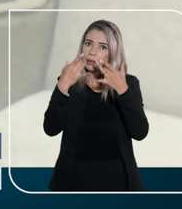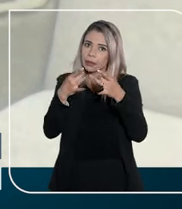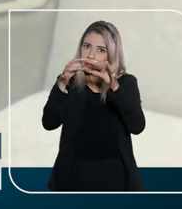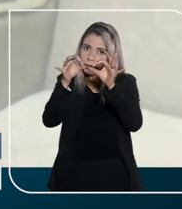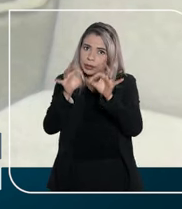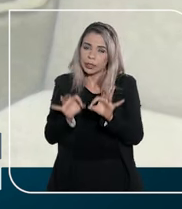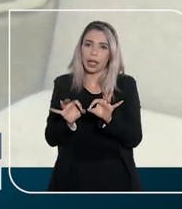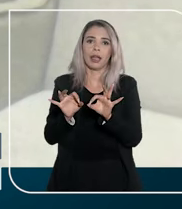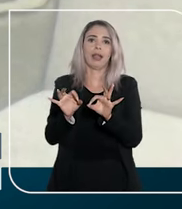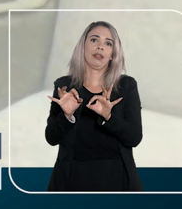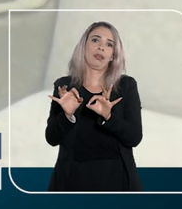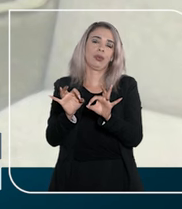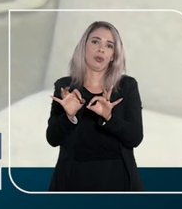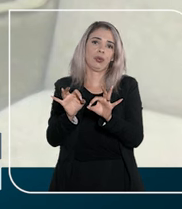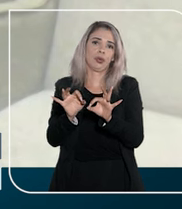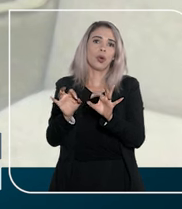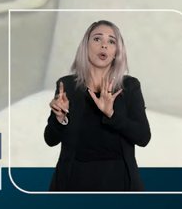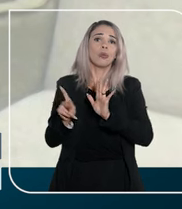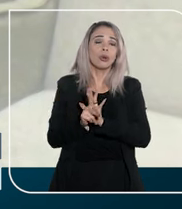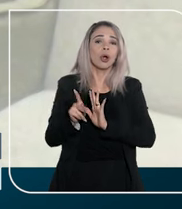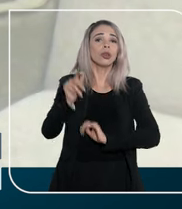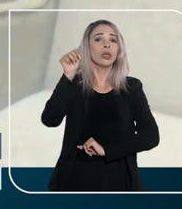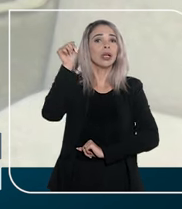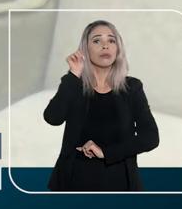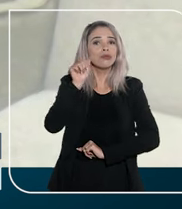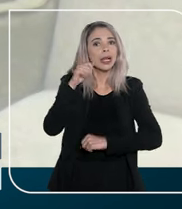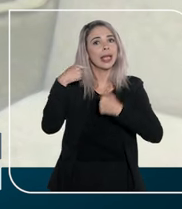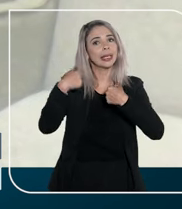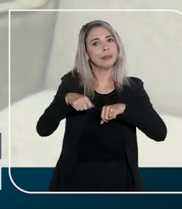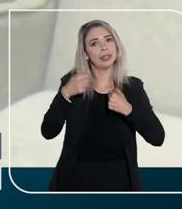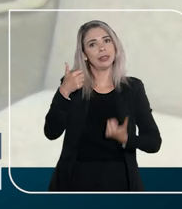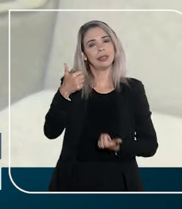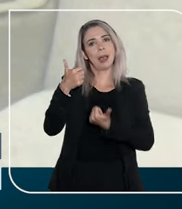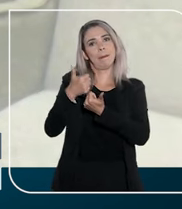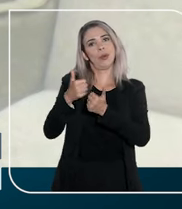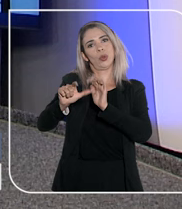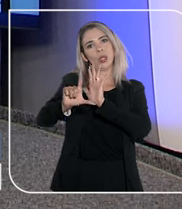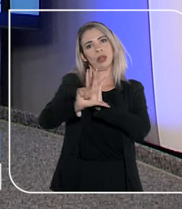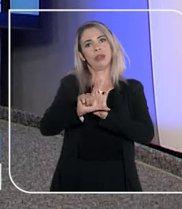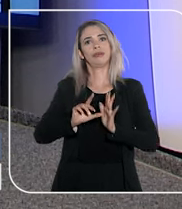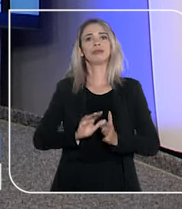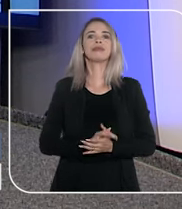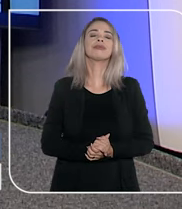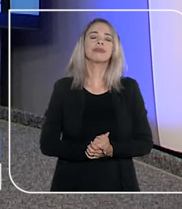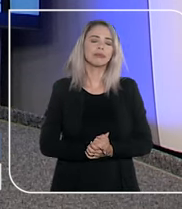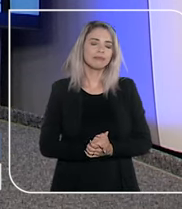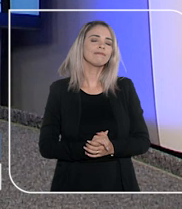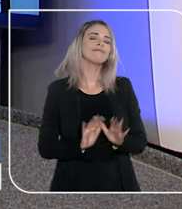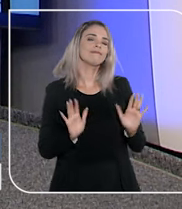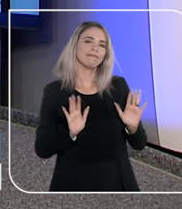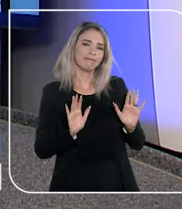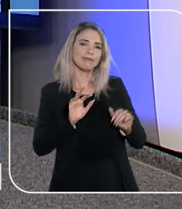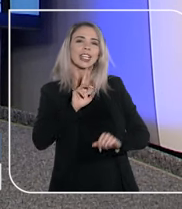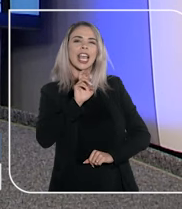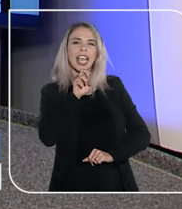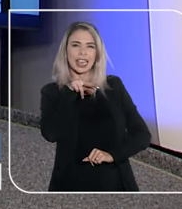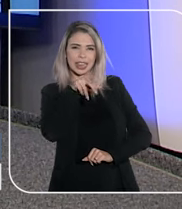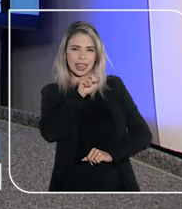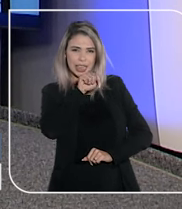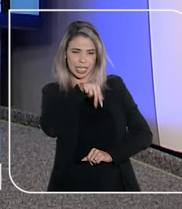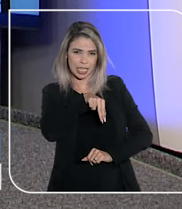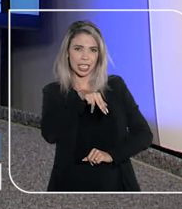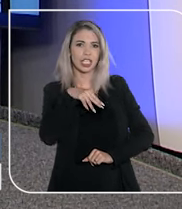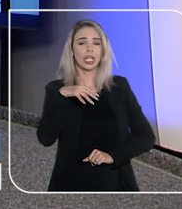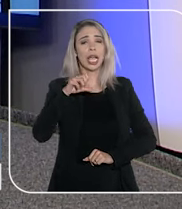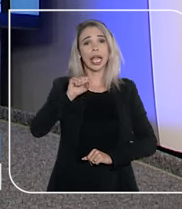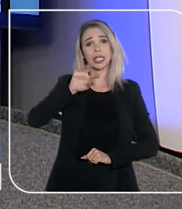adequado a essa pessoa, a essas pessoas que tanto necessitam desse amparo legal. Doutor Renan, o Superior Tribunal de Justiça, com base